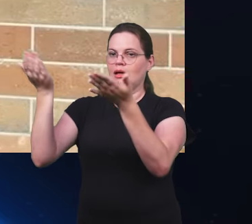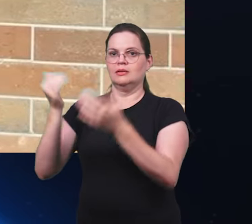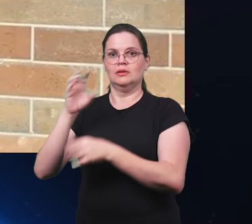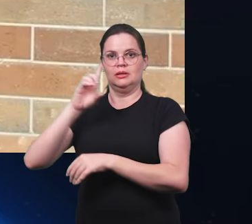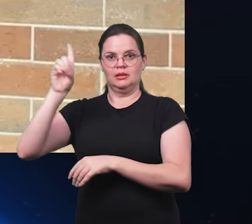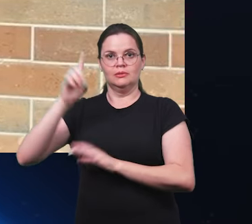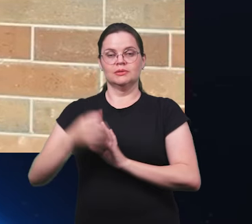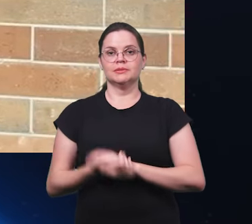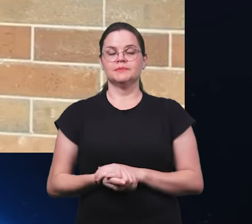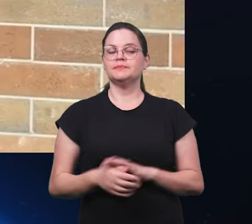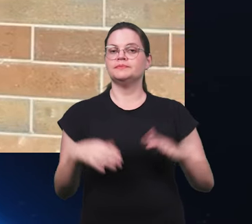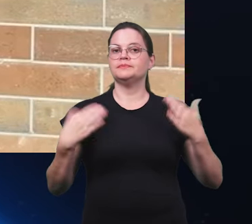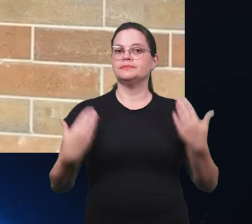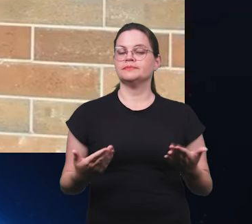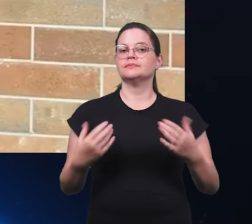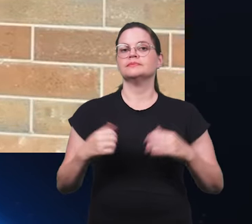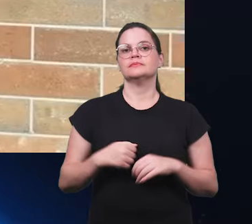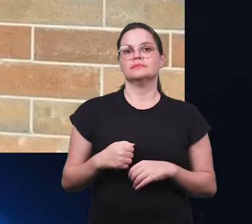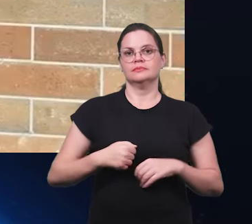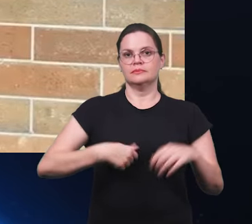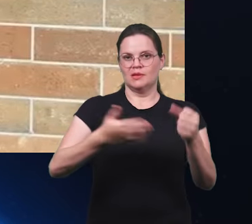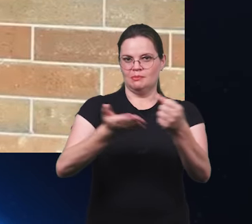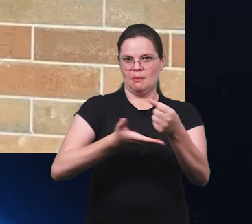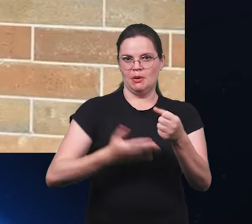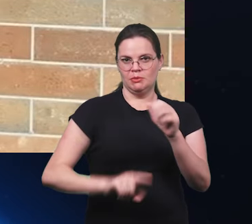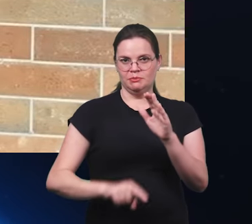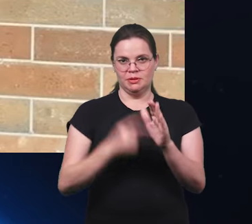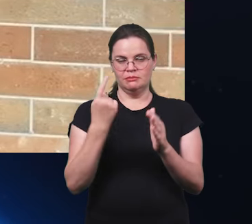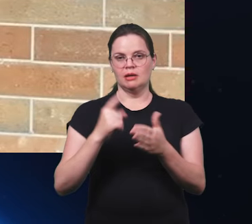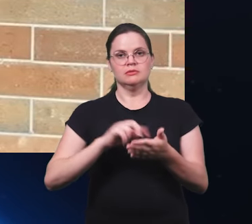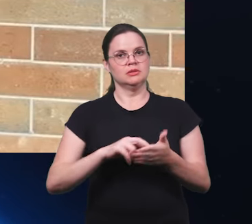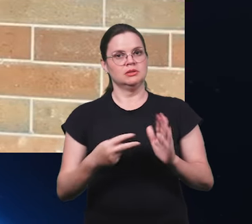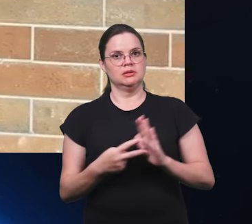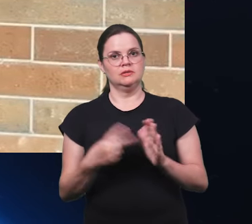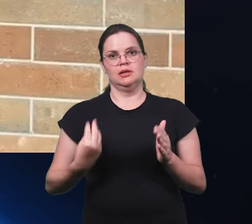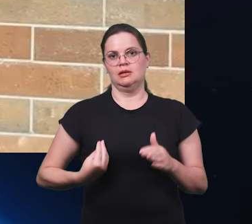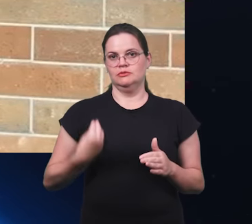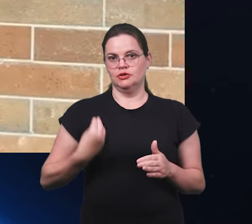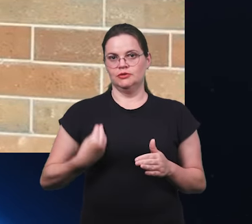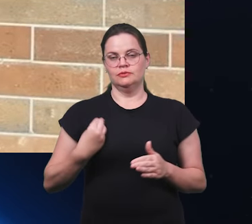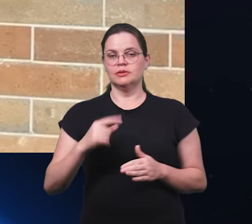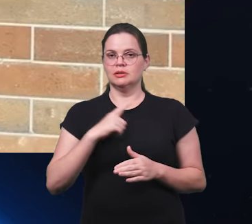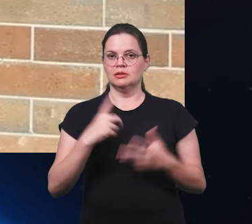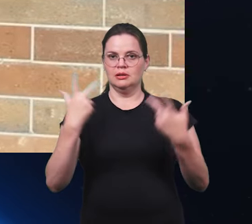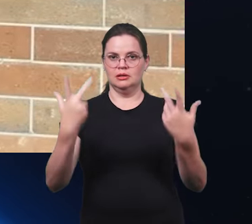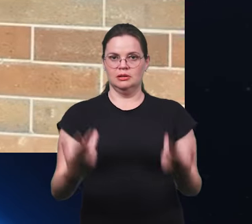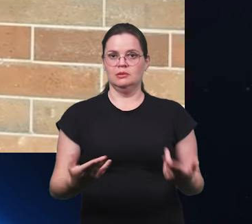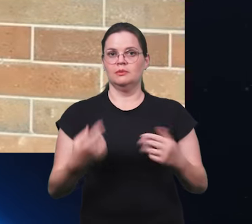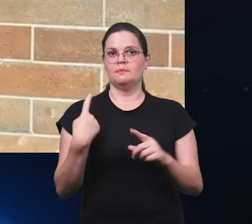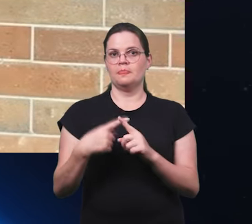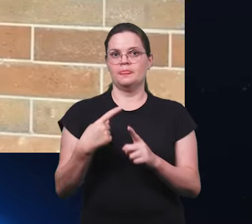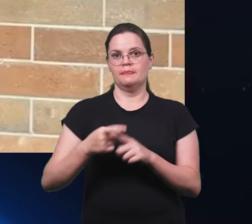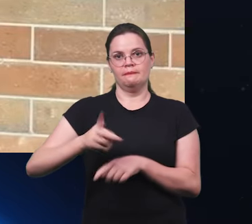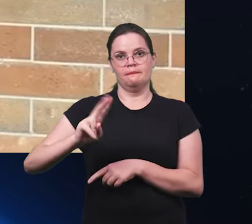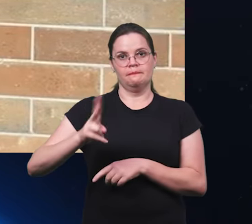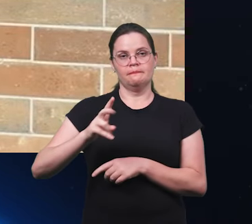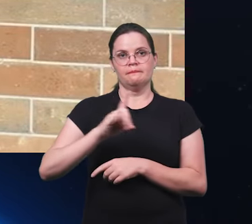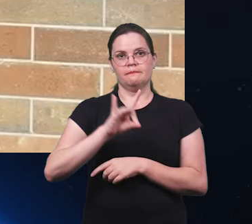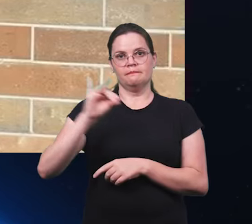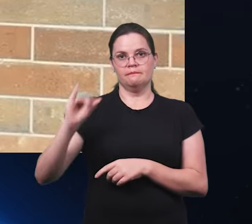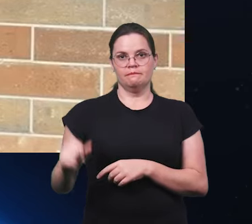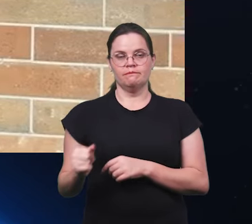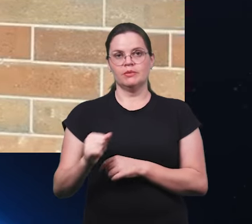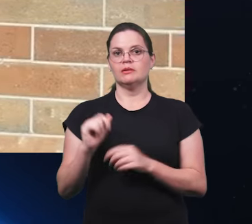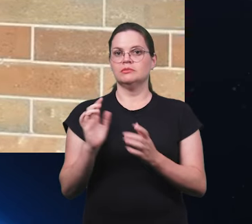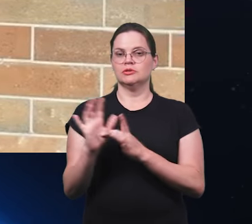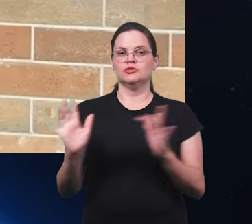vida. Então as primícias para nós como igreja tem o mesmo sentido, ou seja, foi feito no mesmo dia da festa,